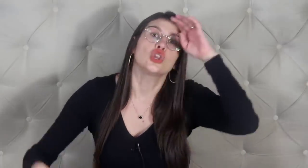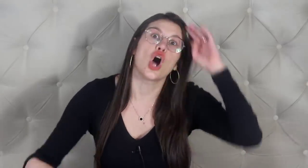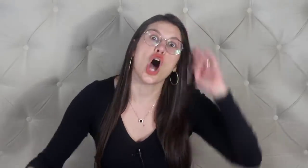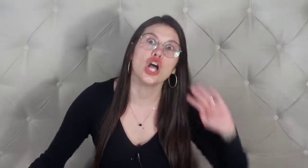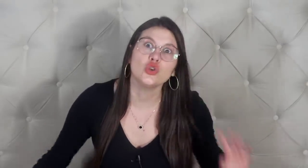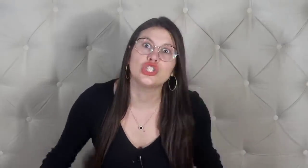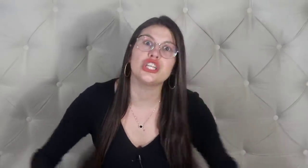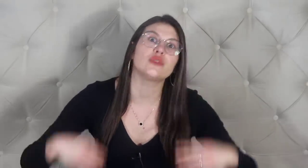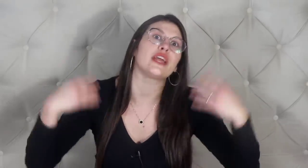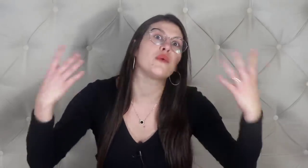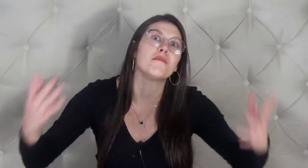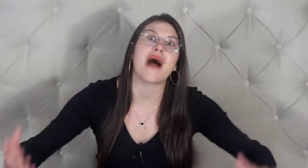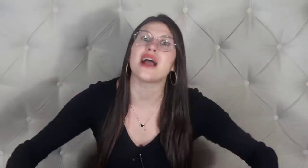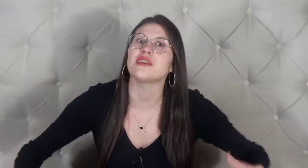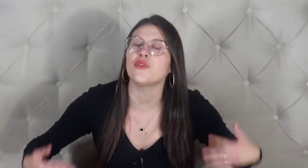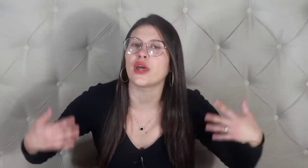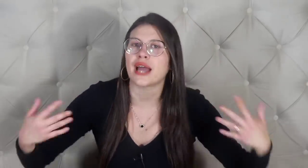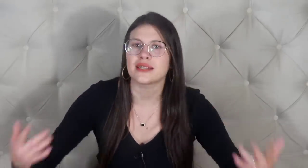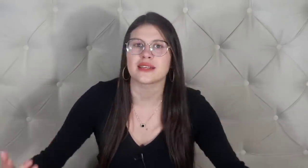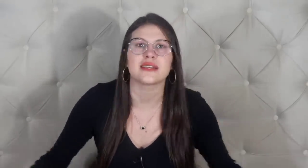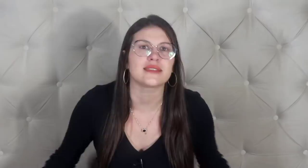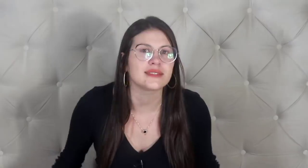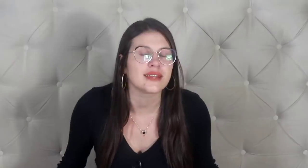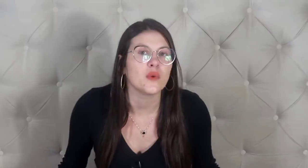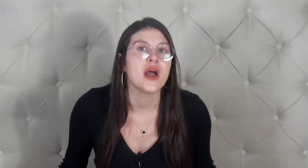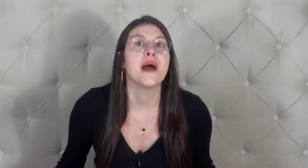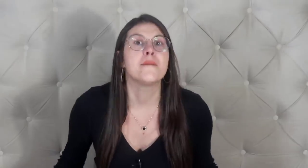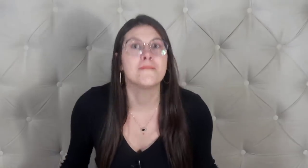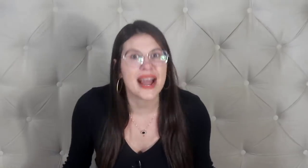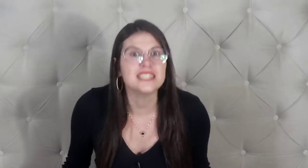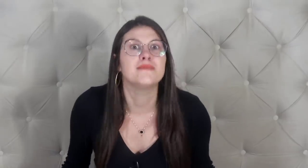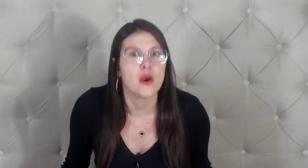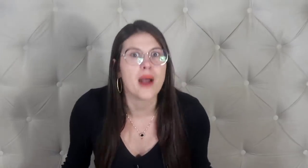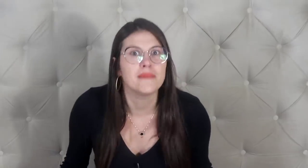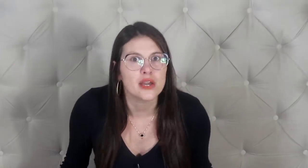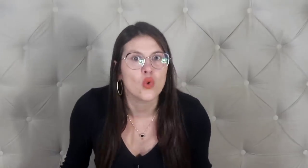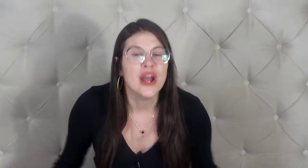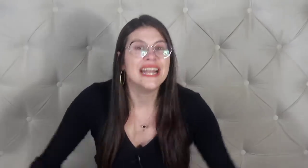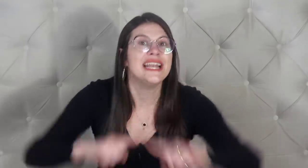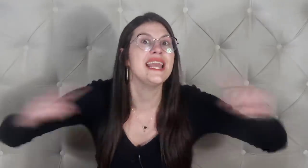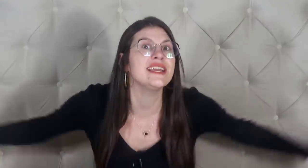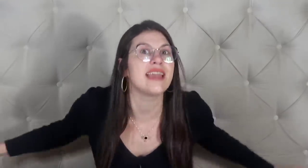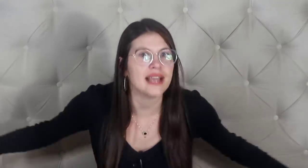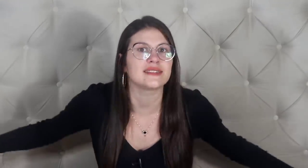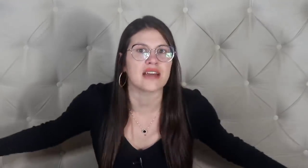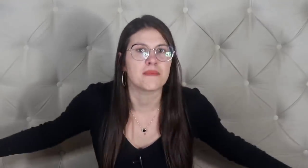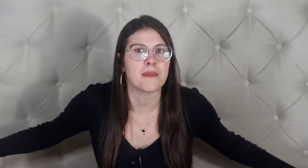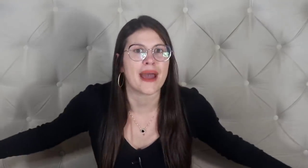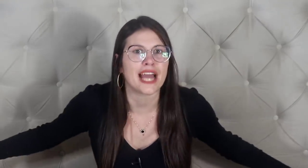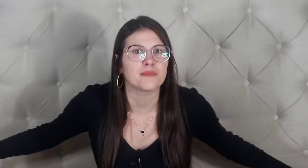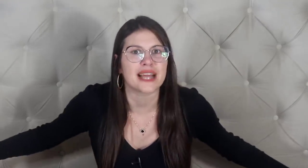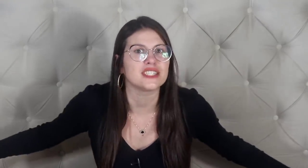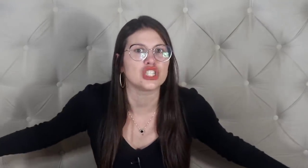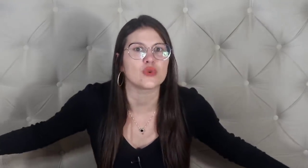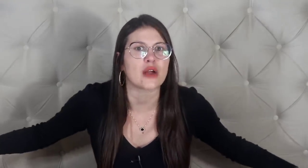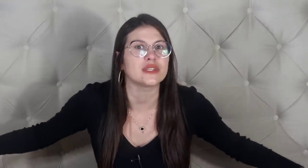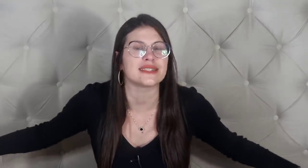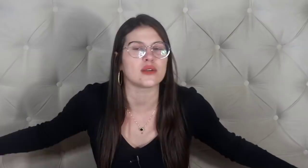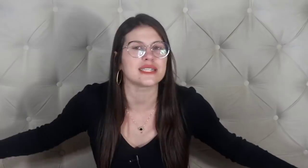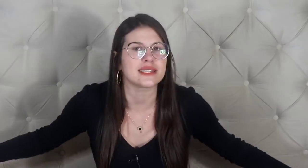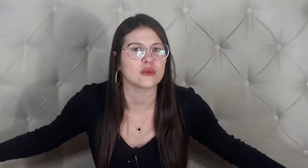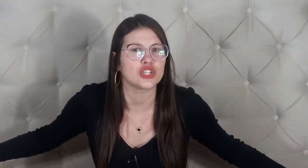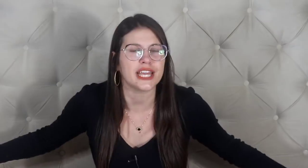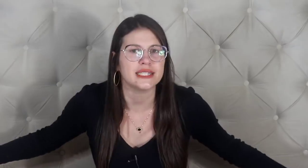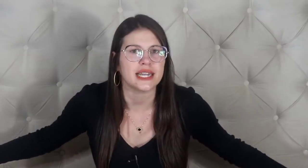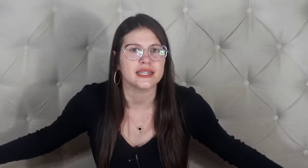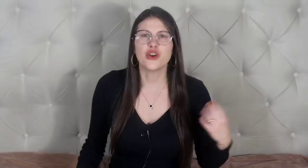circo. Todo dia eu tenho mais aflorado essa sensação. Mas, meu amigo, ninguém estava preparado pra assistir o que